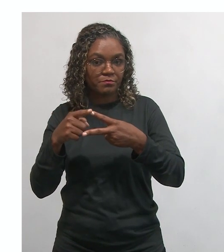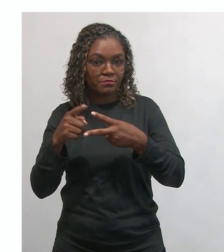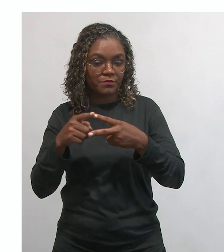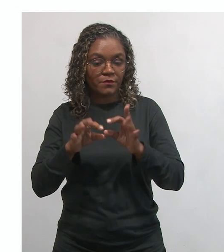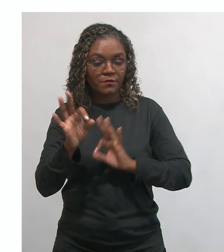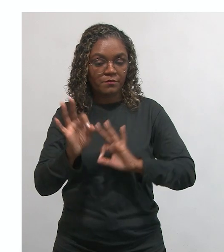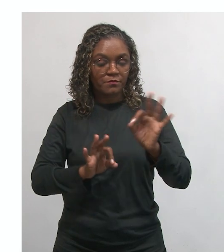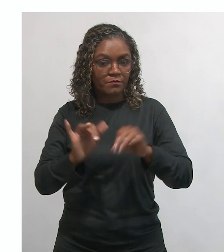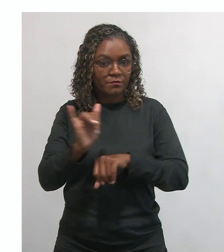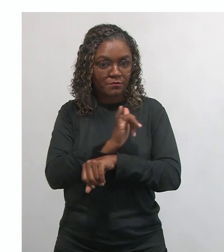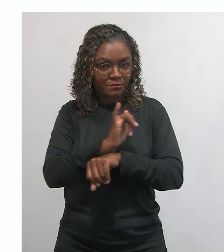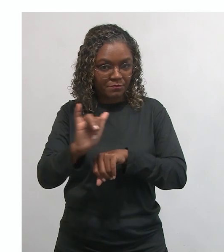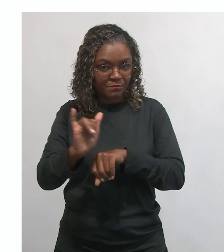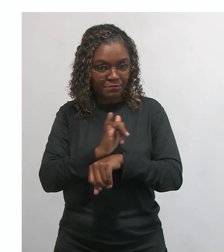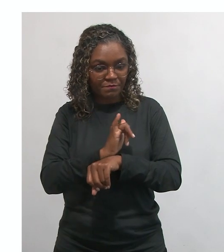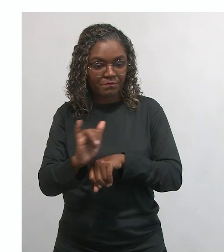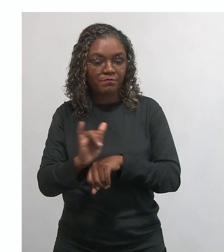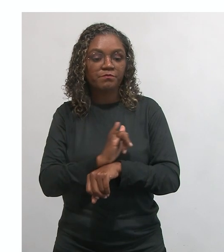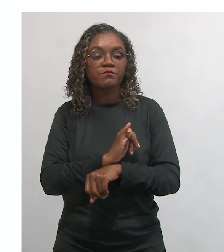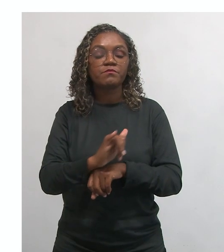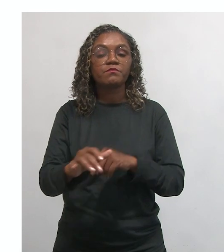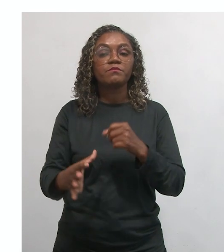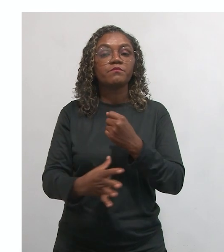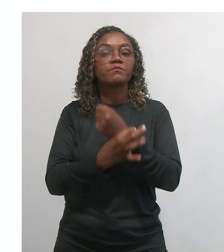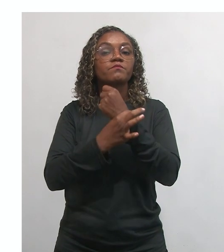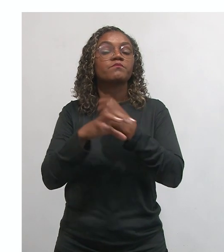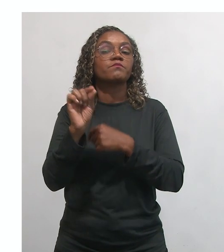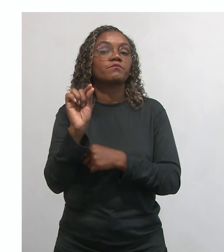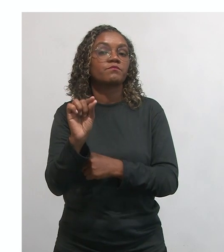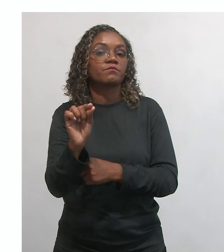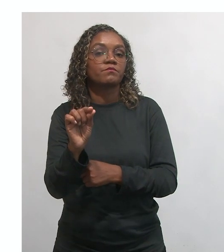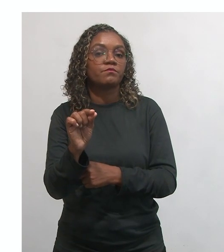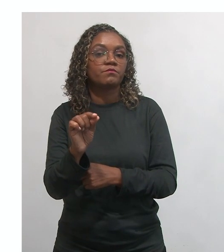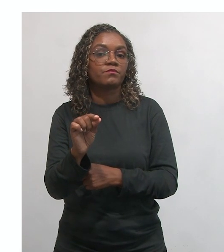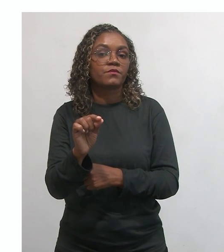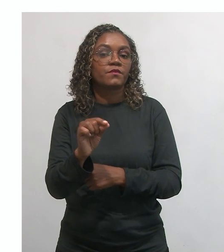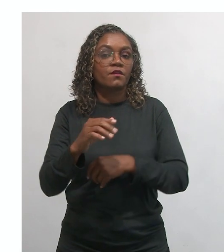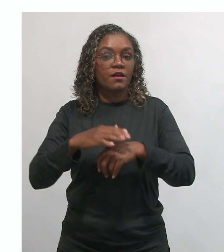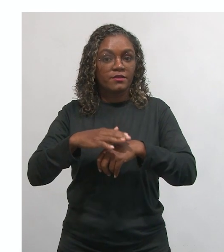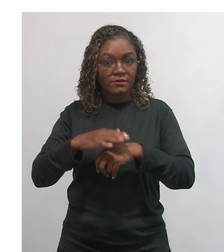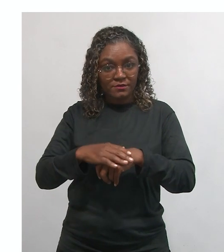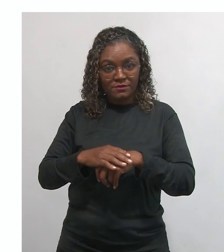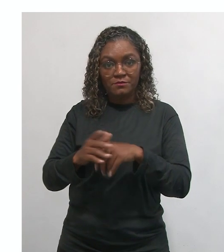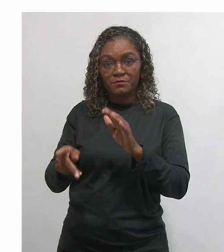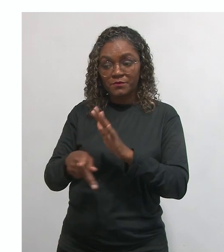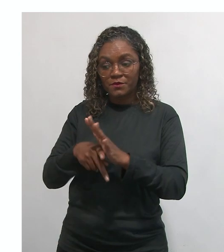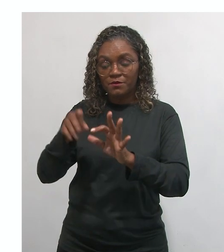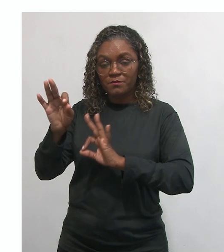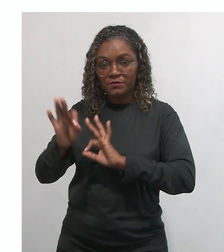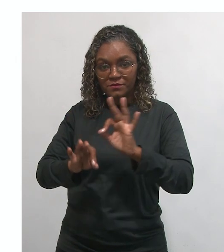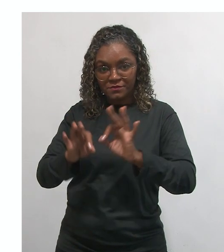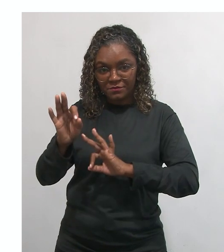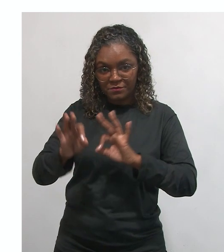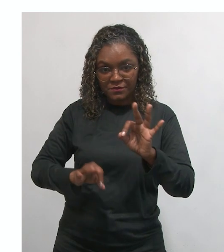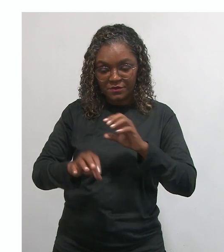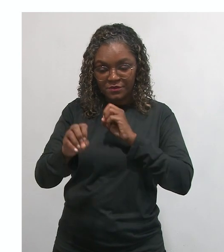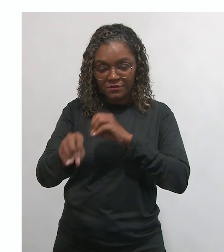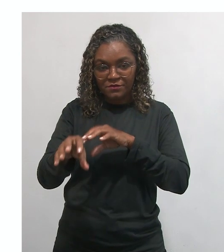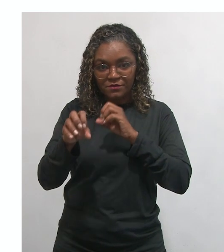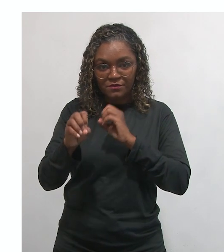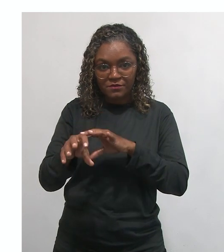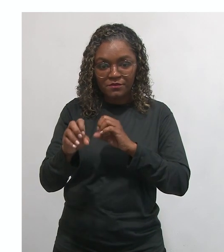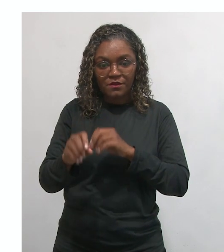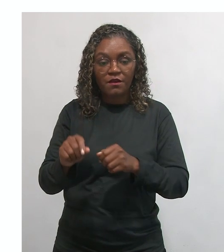formas. Primeiramente, ele precisa ter um planejamento estratégico para garantir que a ação